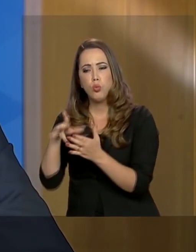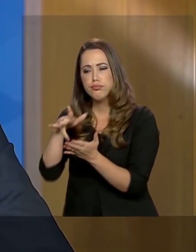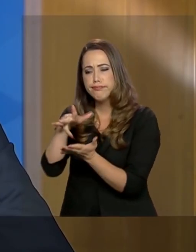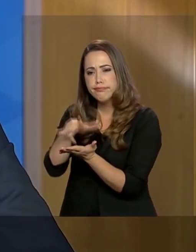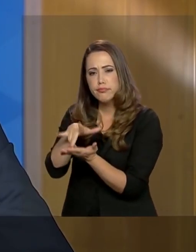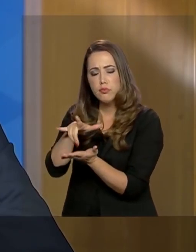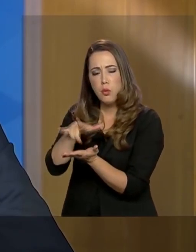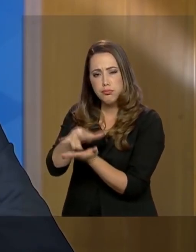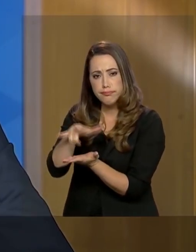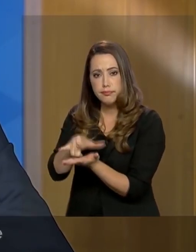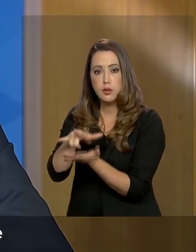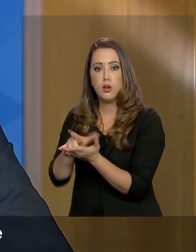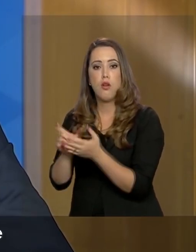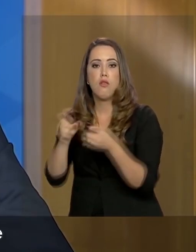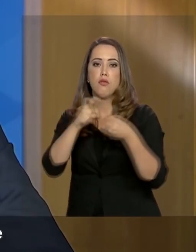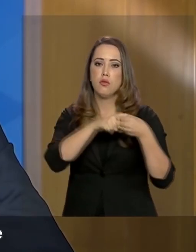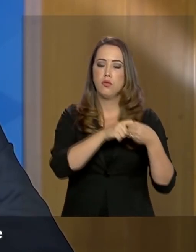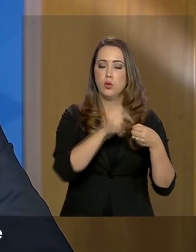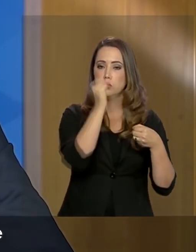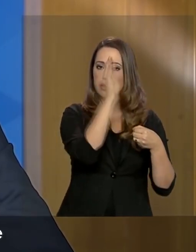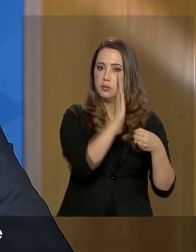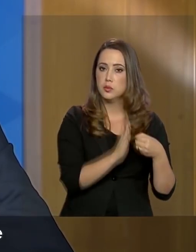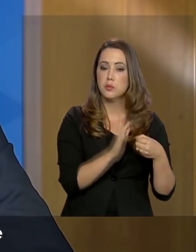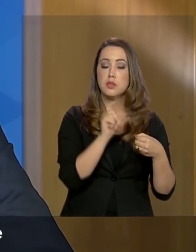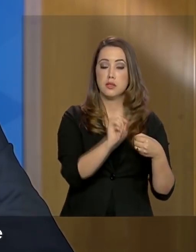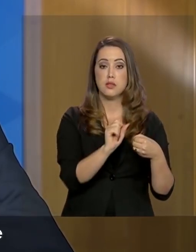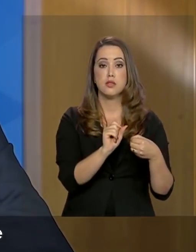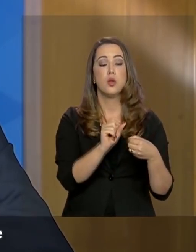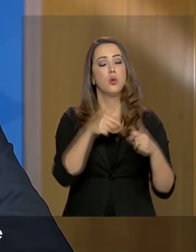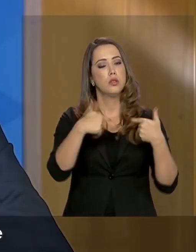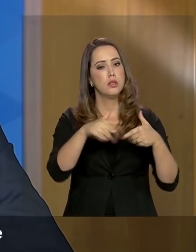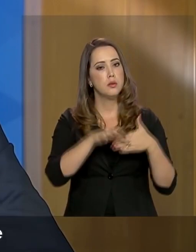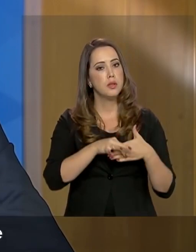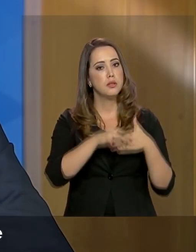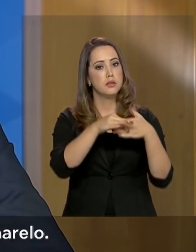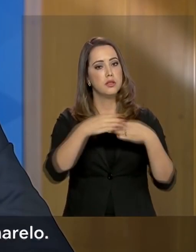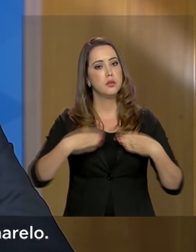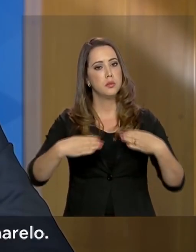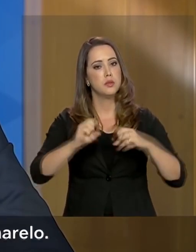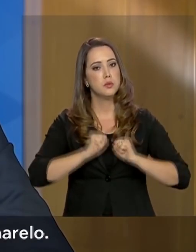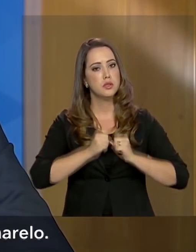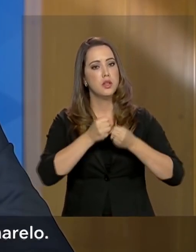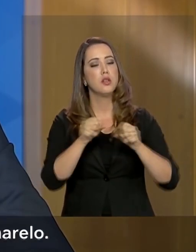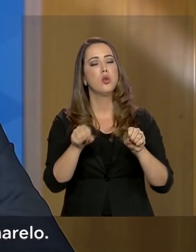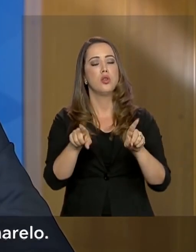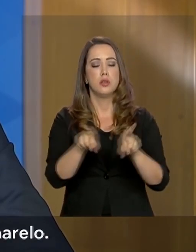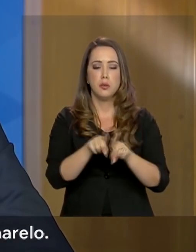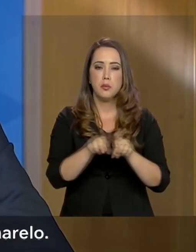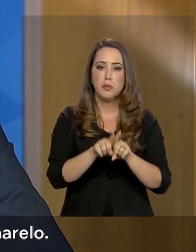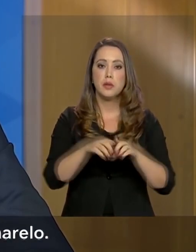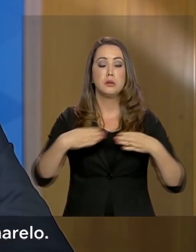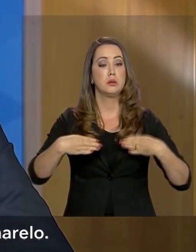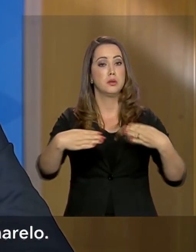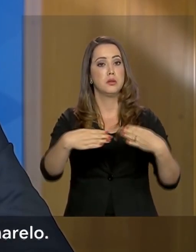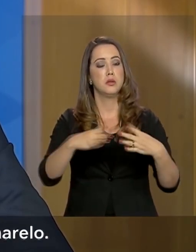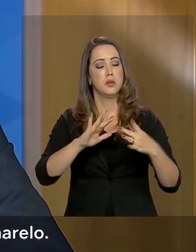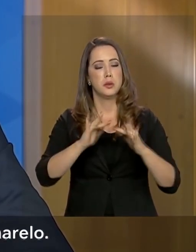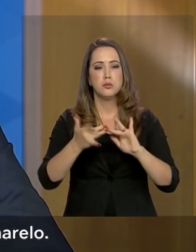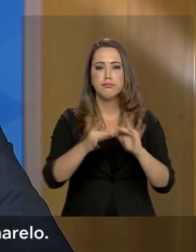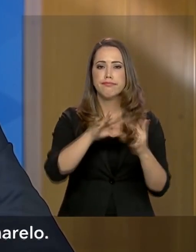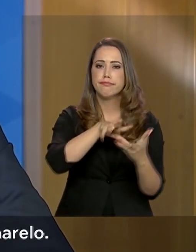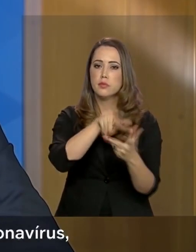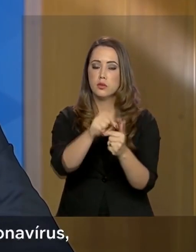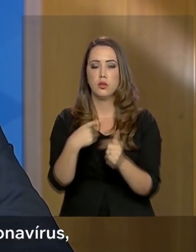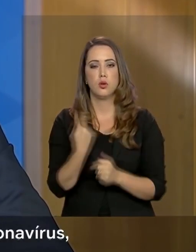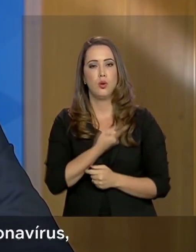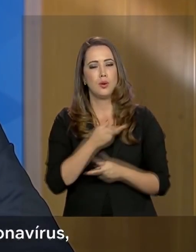seifou a vida deles, então não vai ser isso que vai conseguir. Mas cada organismo é como se fosse um universo particular. E aí, meu irmão, como muitos vêm